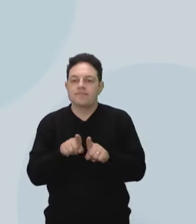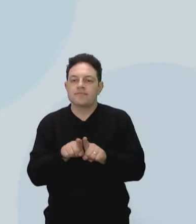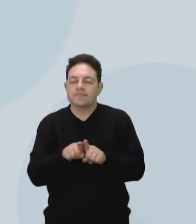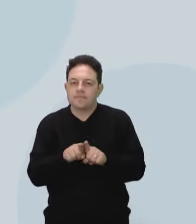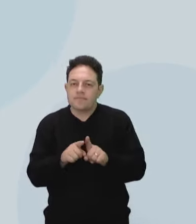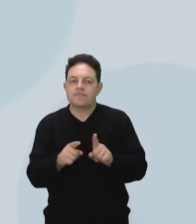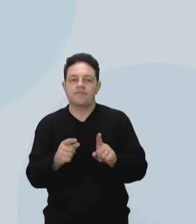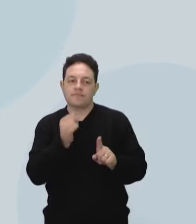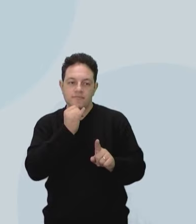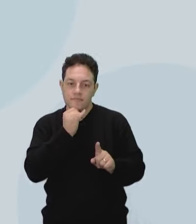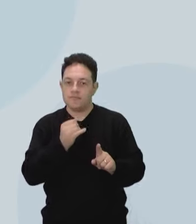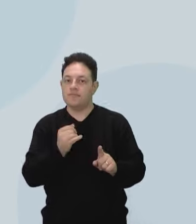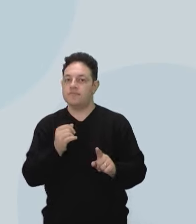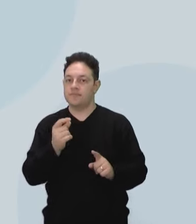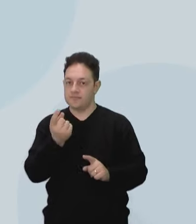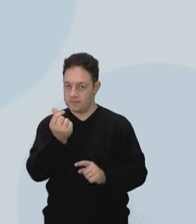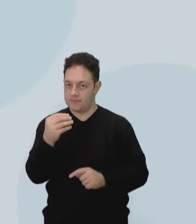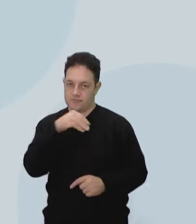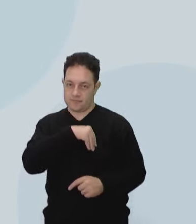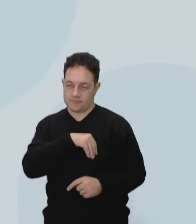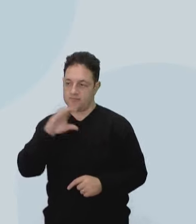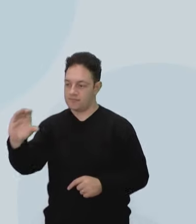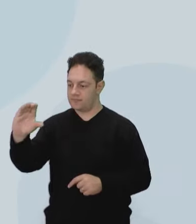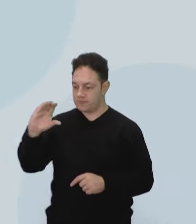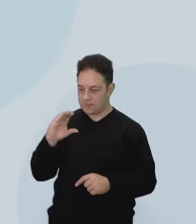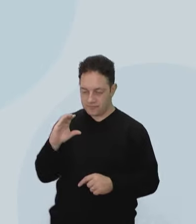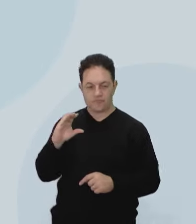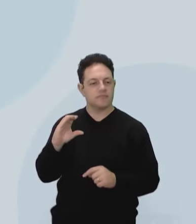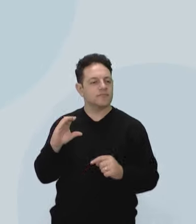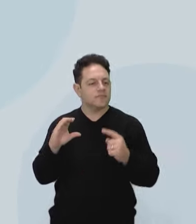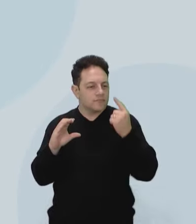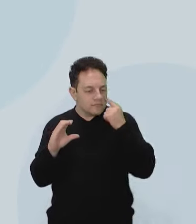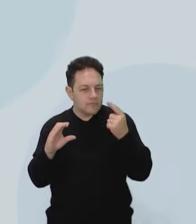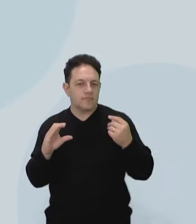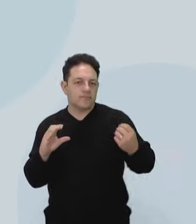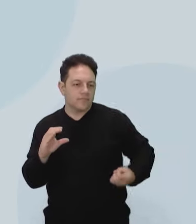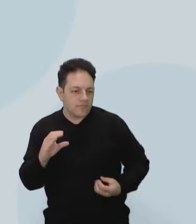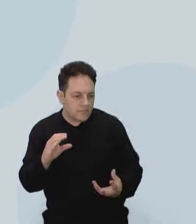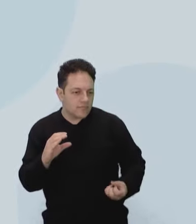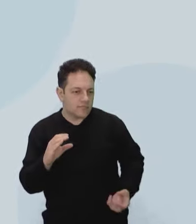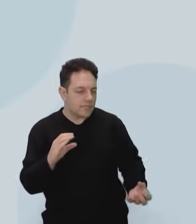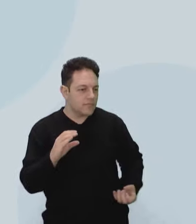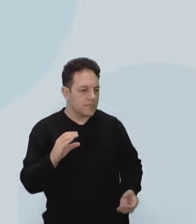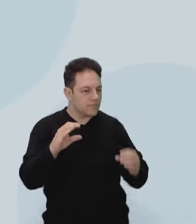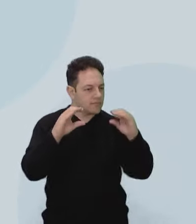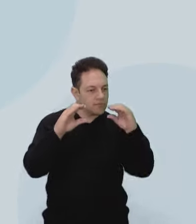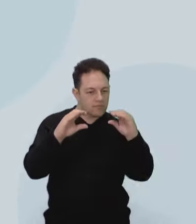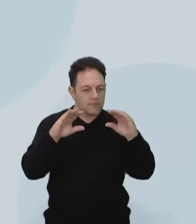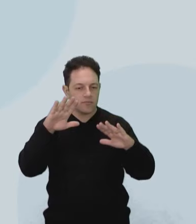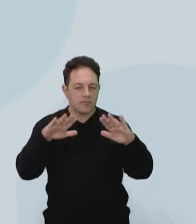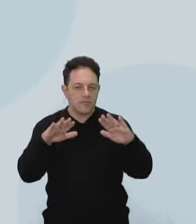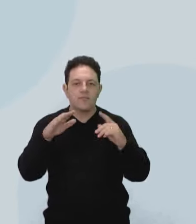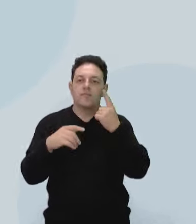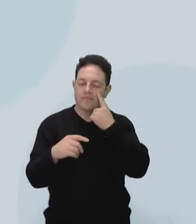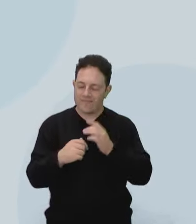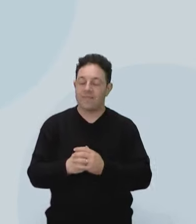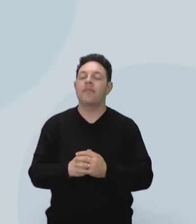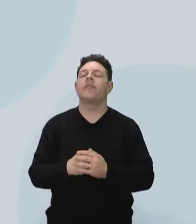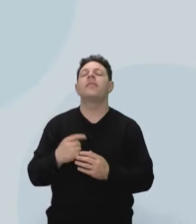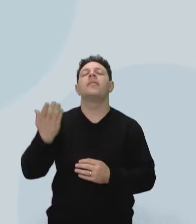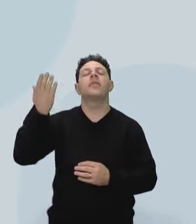se recebe e as despesas que tem. Então, em outras aulas, em outros momentos, em